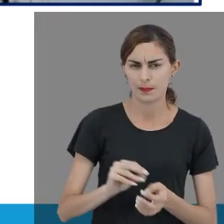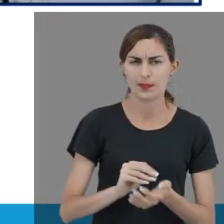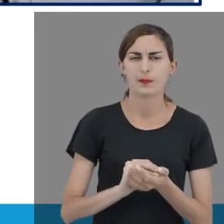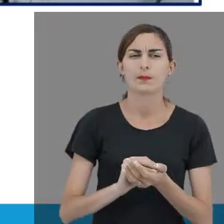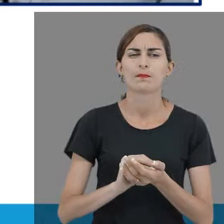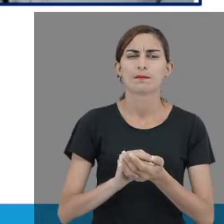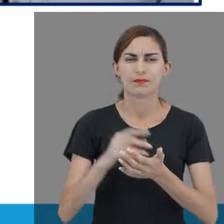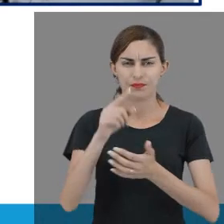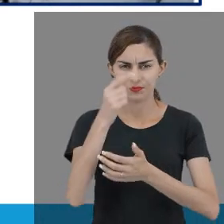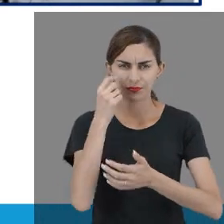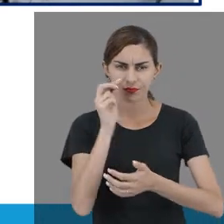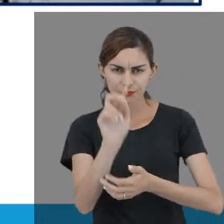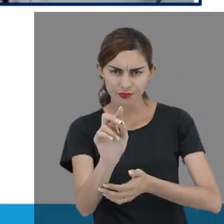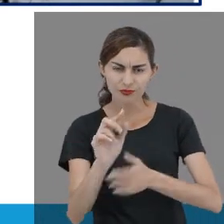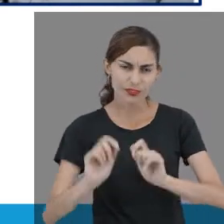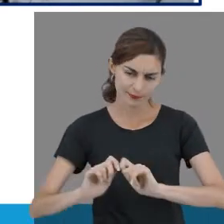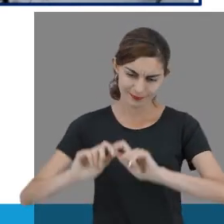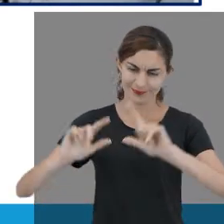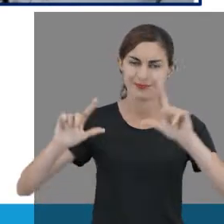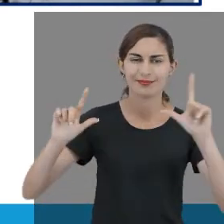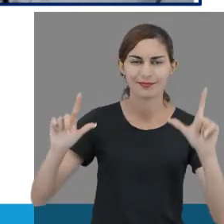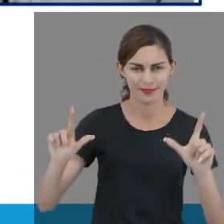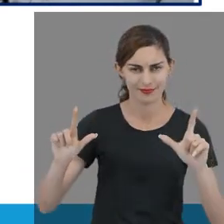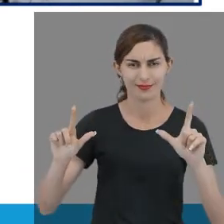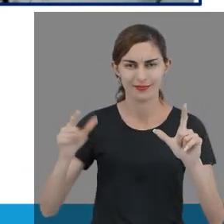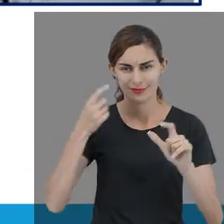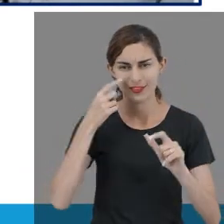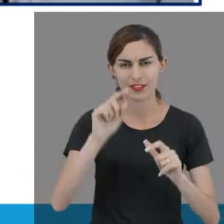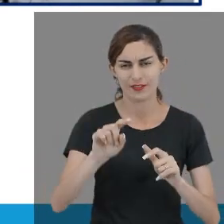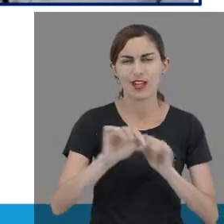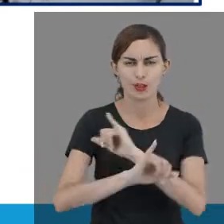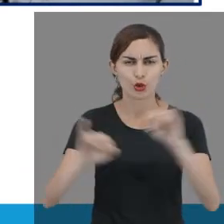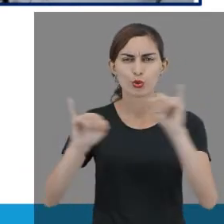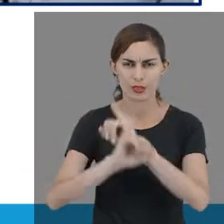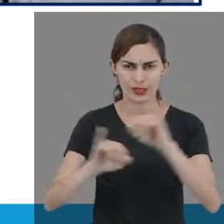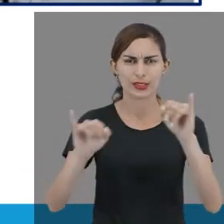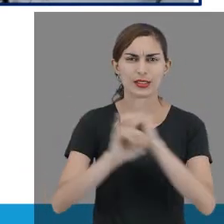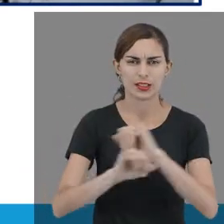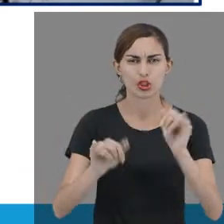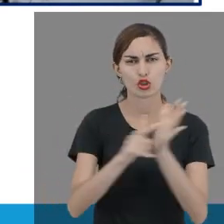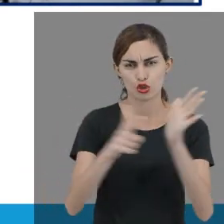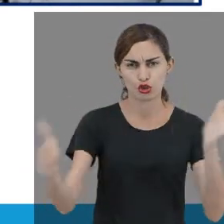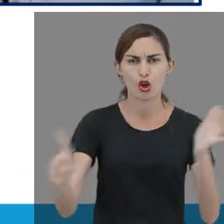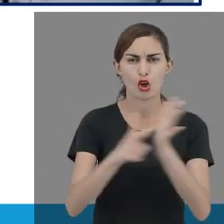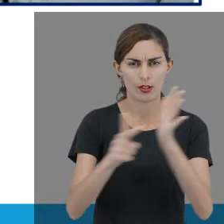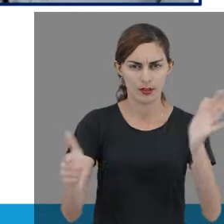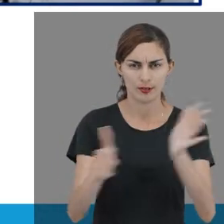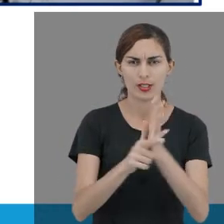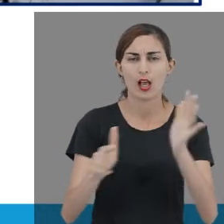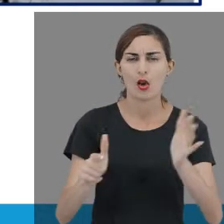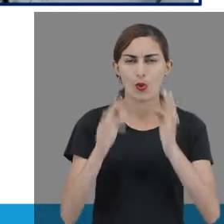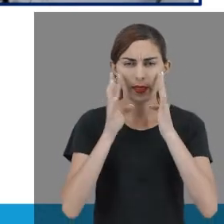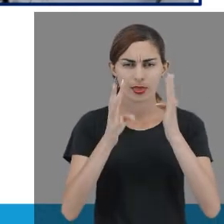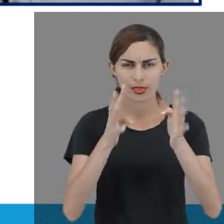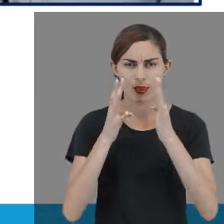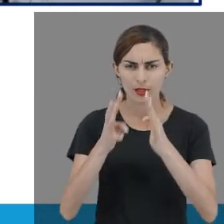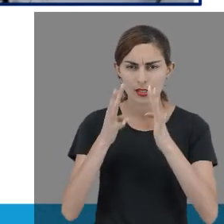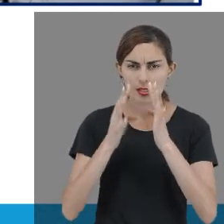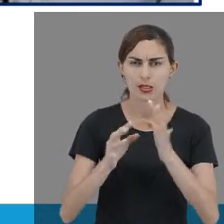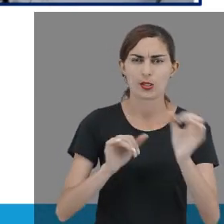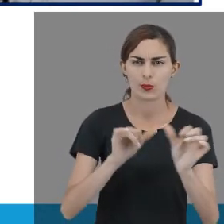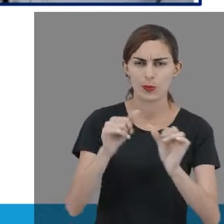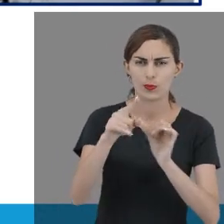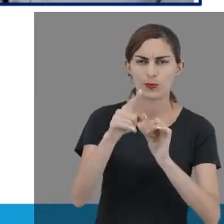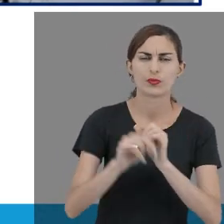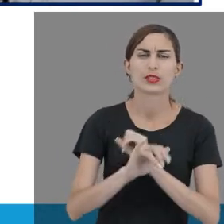Guillain-Barré. Nesse slide aí você vê a notícia da época, né, a notícia dos jornais, já chamando a atenção para essa mudança,